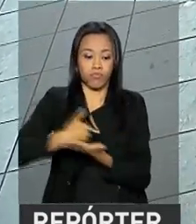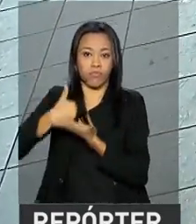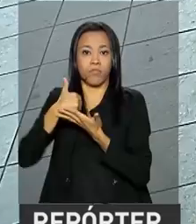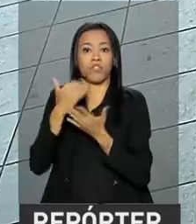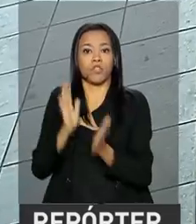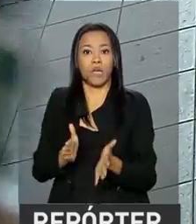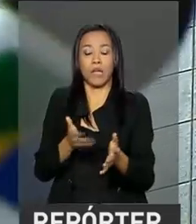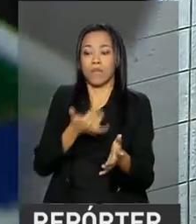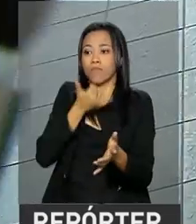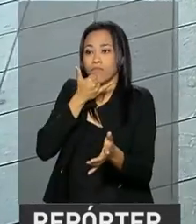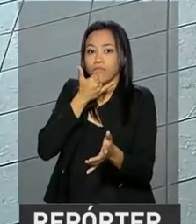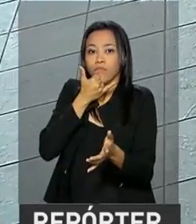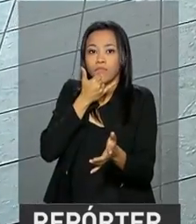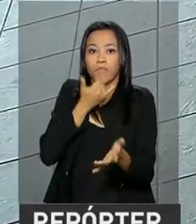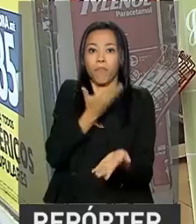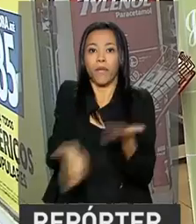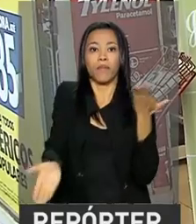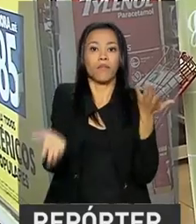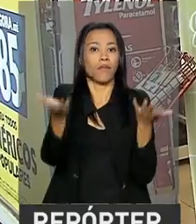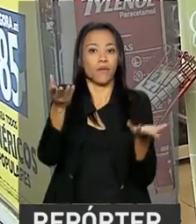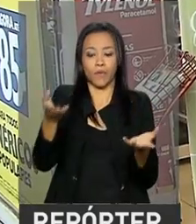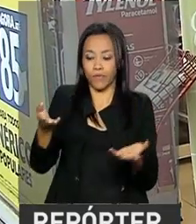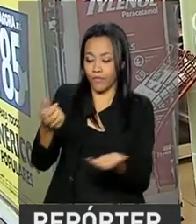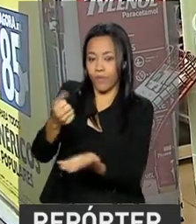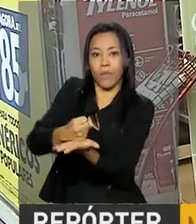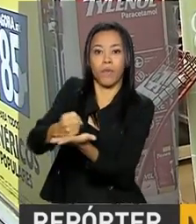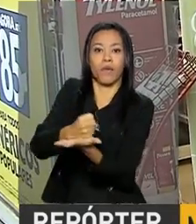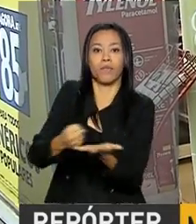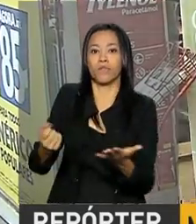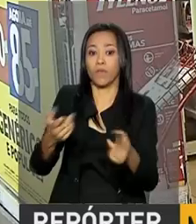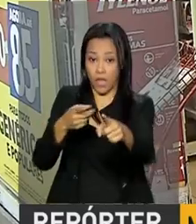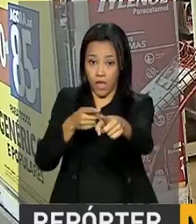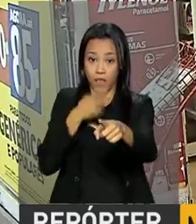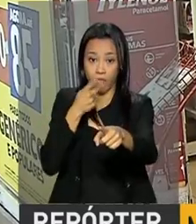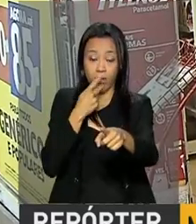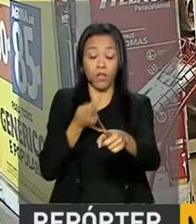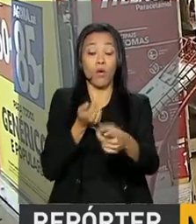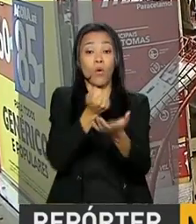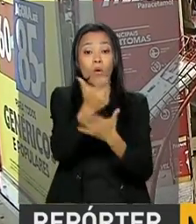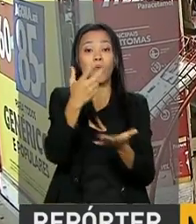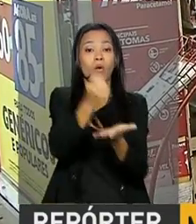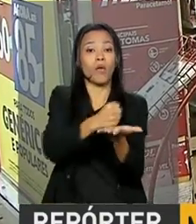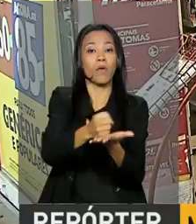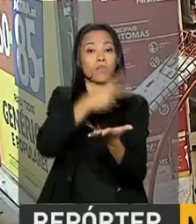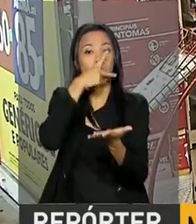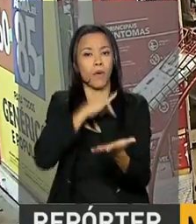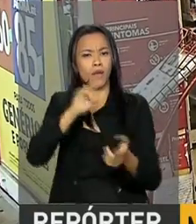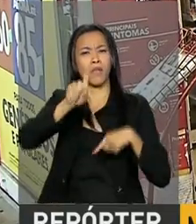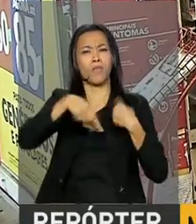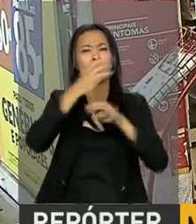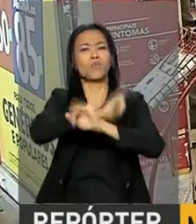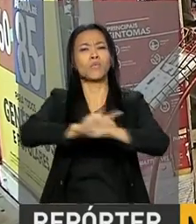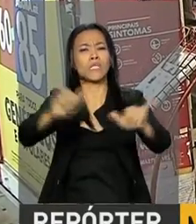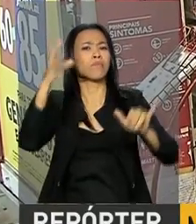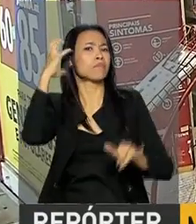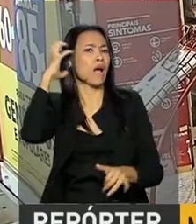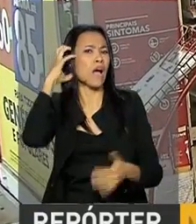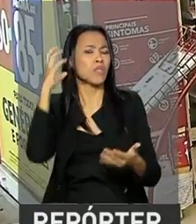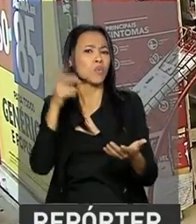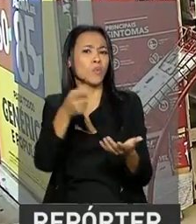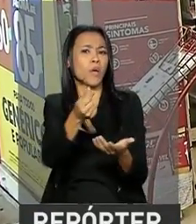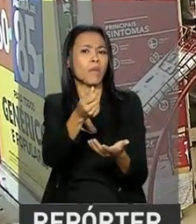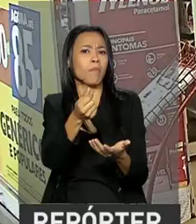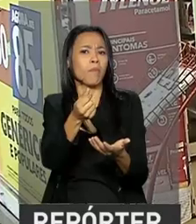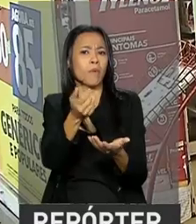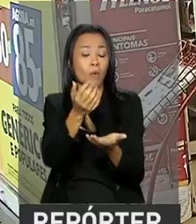acabou perdendo o produto é encontrei uma medicação que o meu pai e depois eu ouvi na rádio que estava suspensa